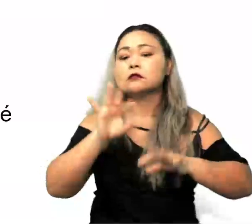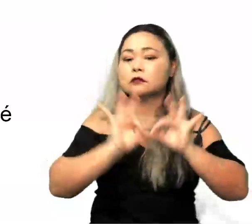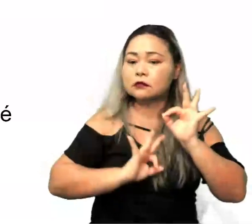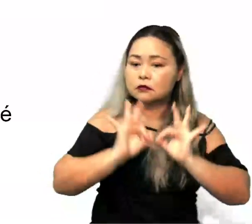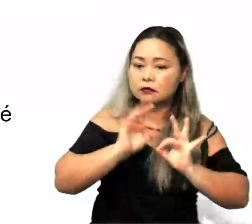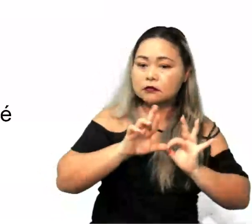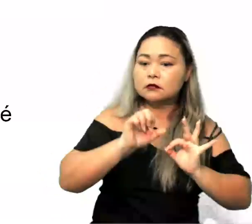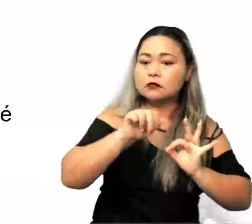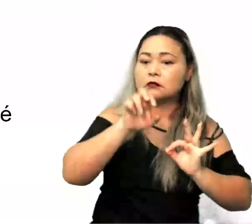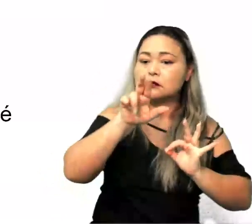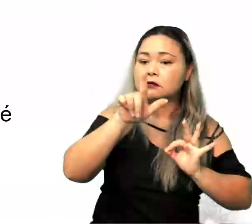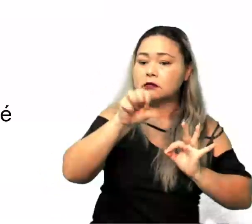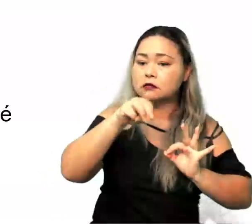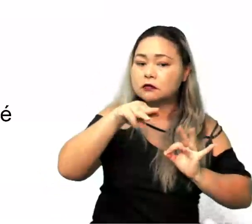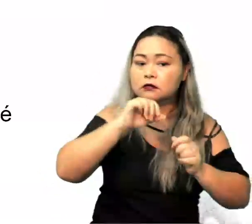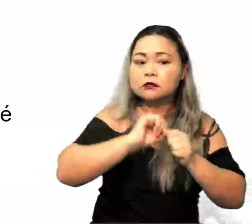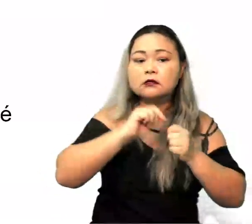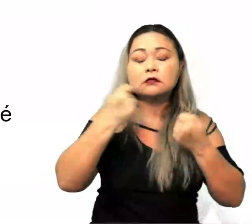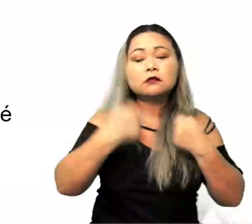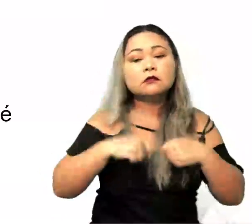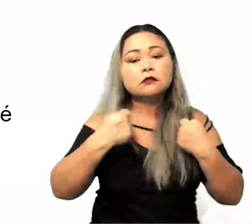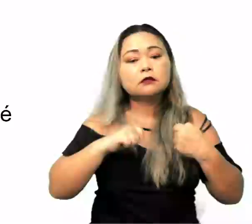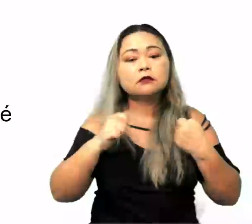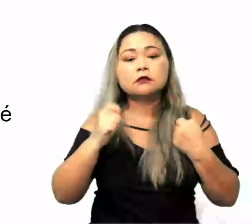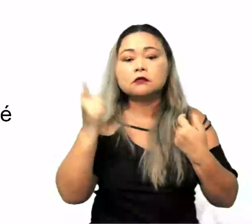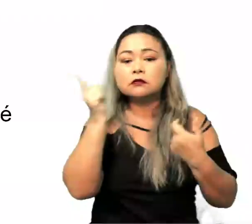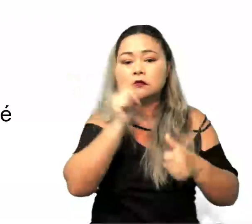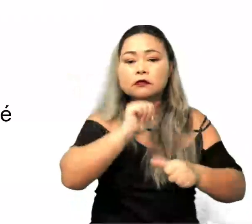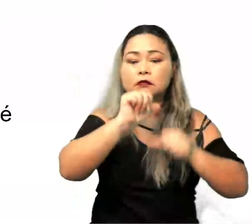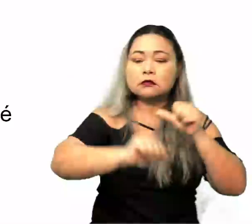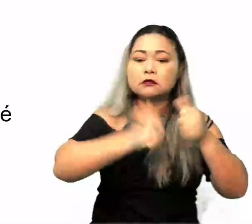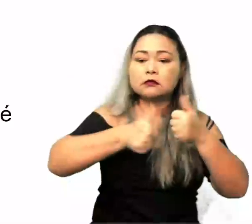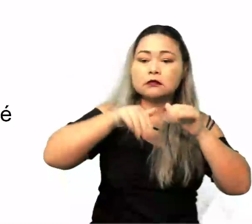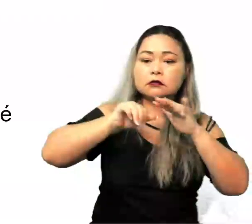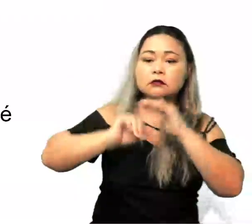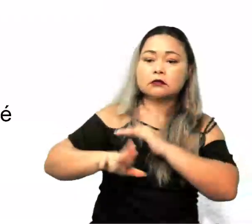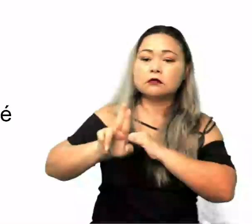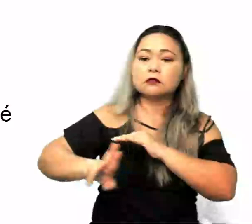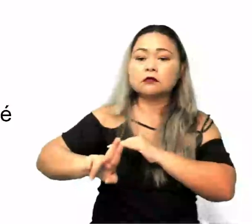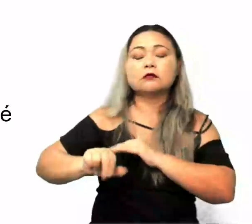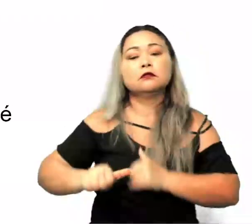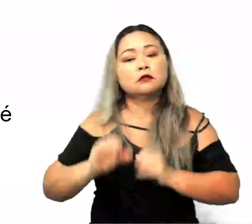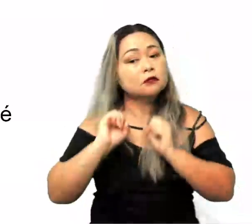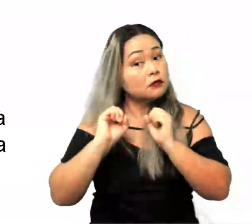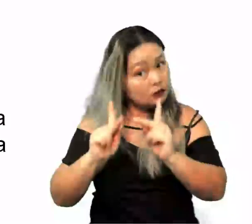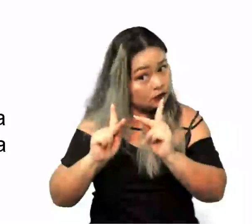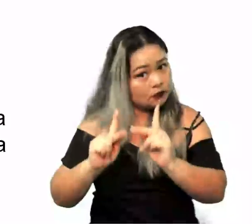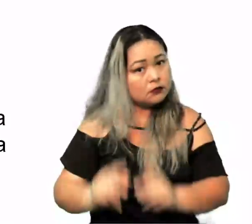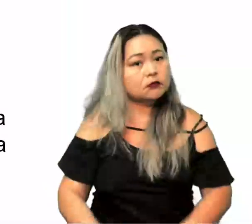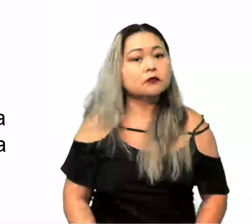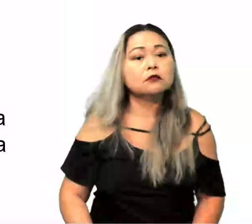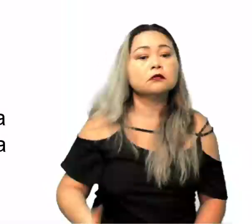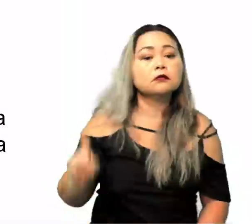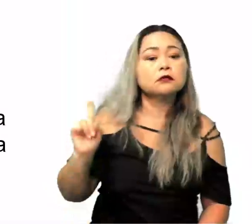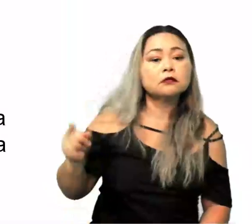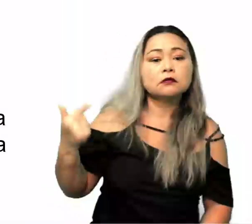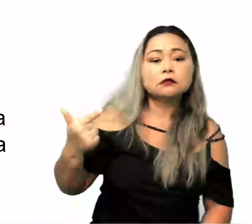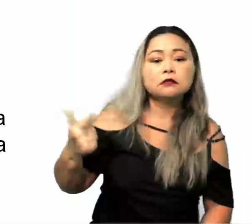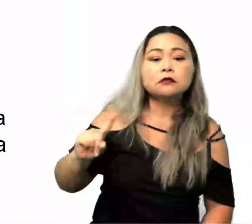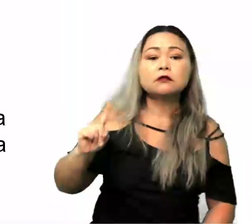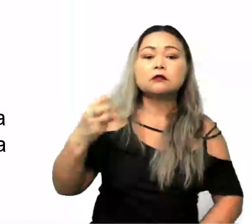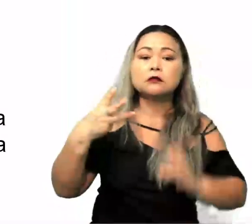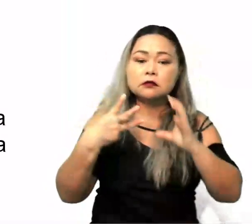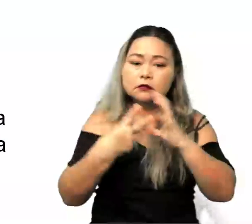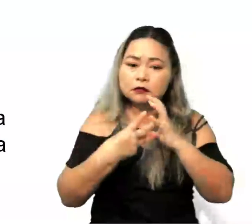para o funcionamento do organismo seja obtida e convertida, armazenada e aplicada. Ok? Vamos para o 2.